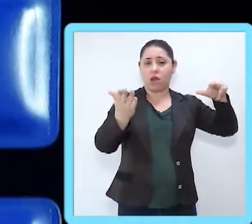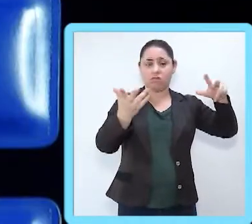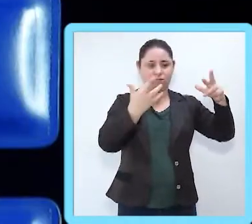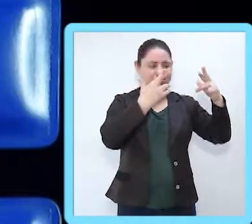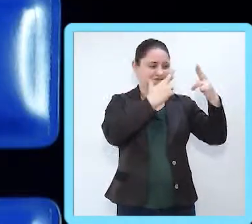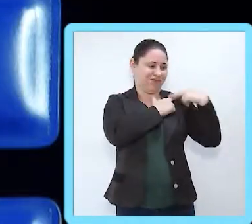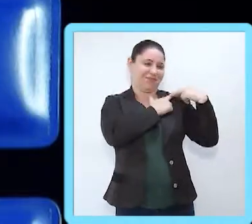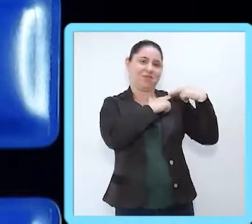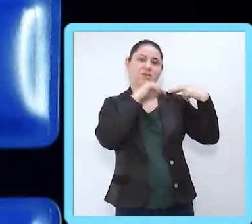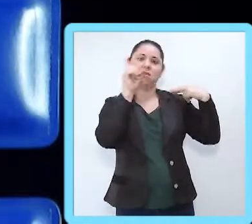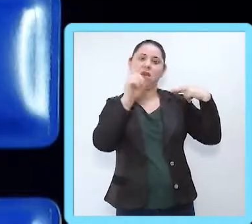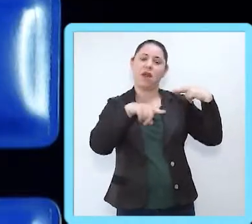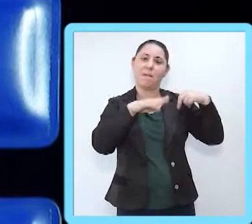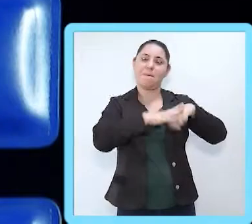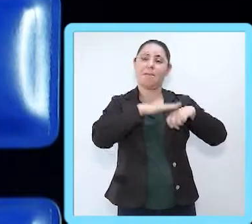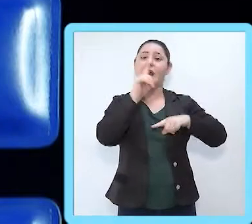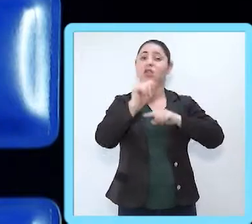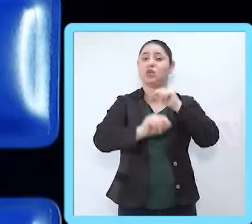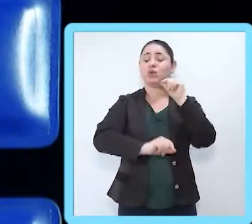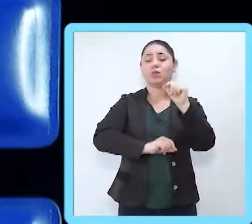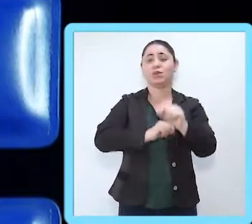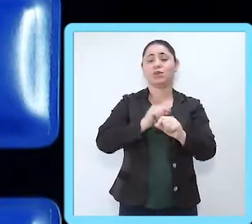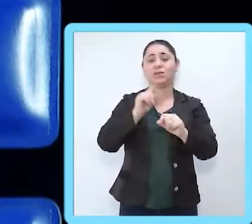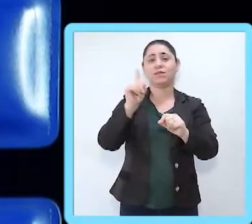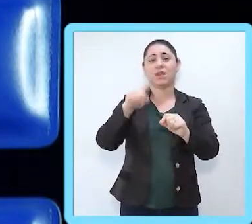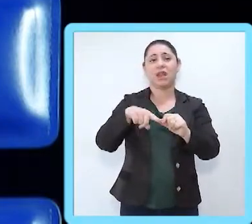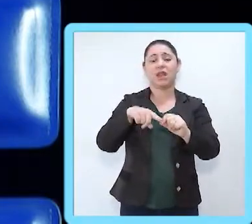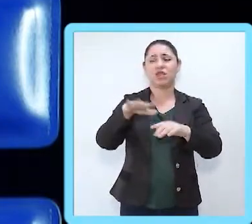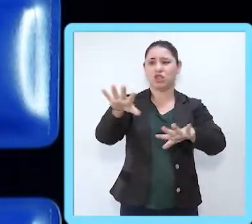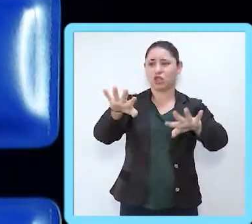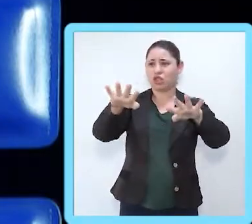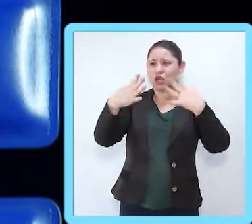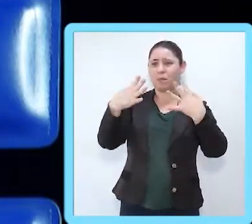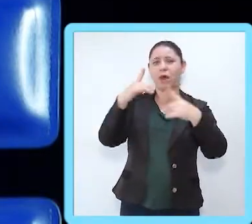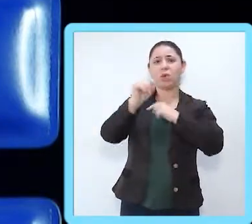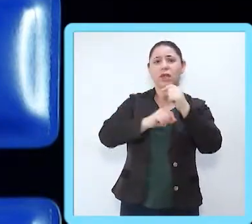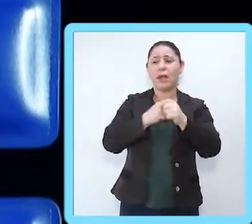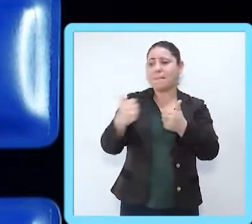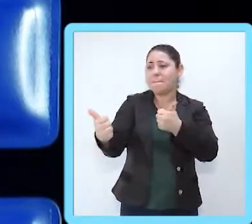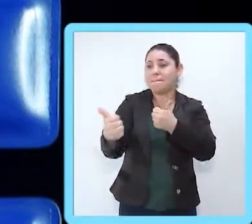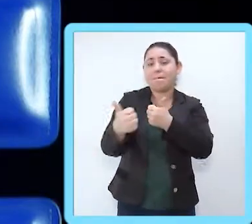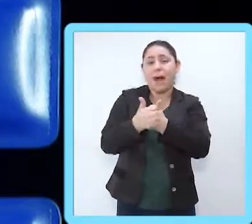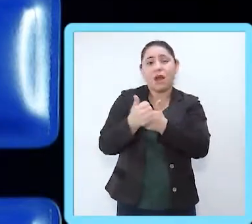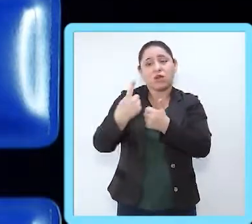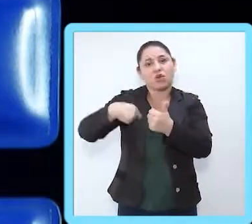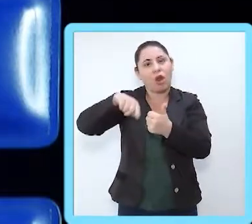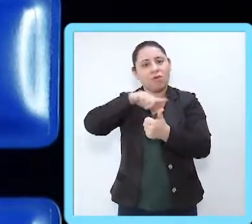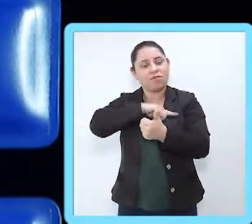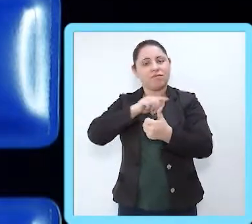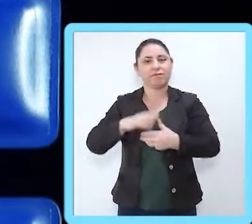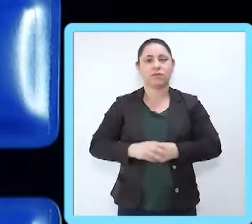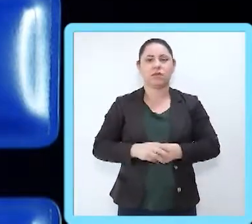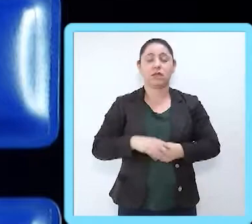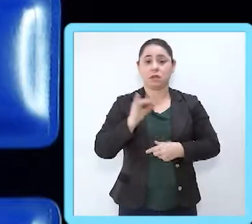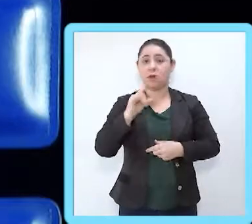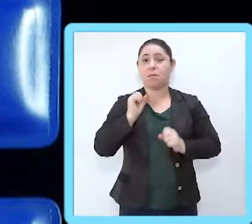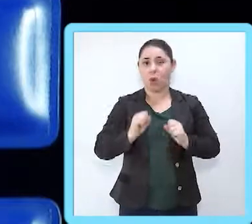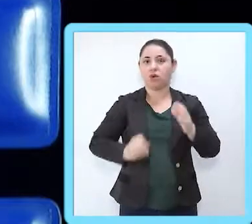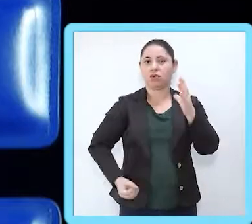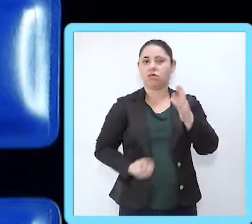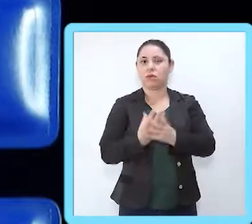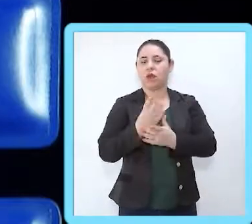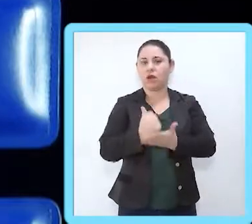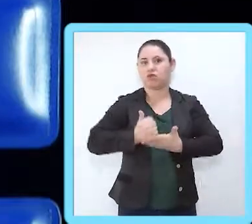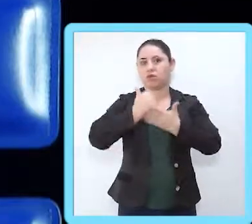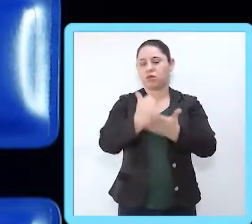A nossa responsabilidade é muito mais assim, chamativa para aquele que está próximo a nós. Então, se nós